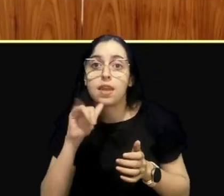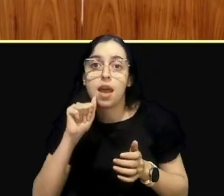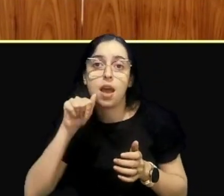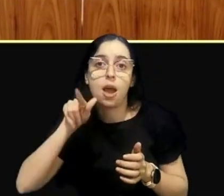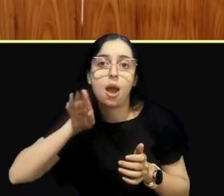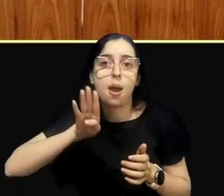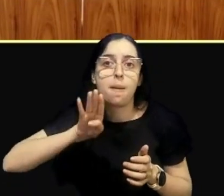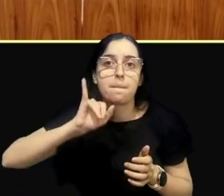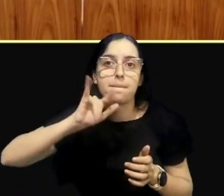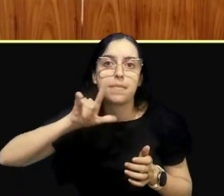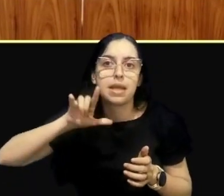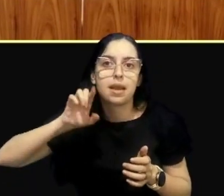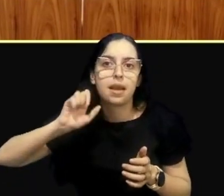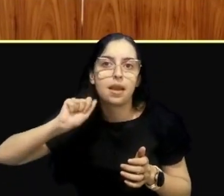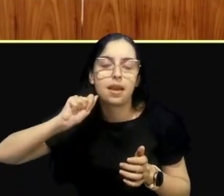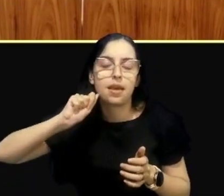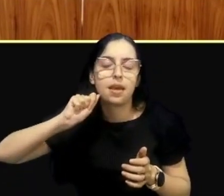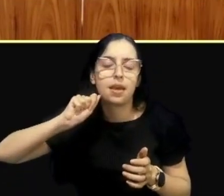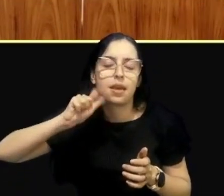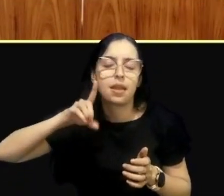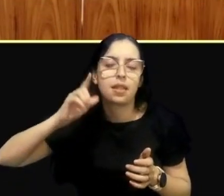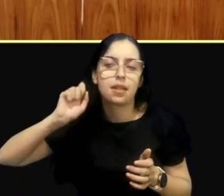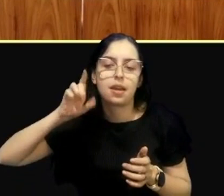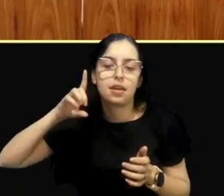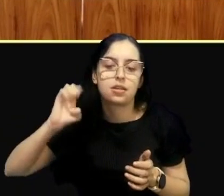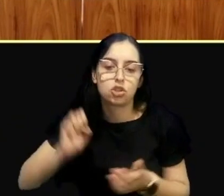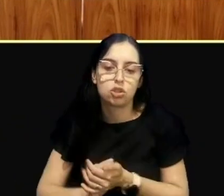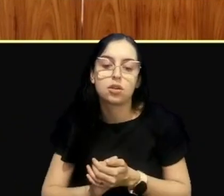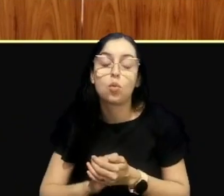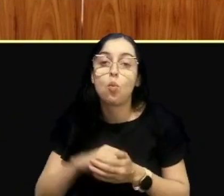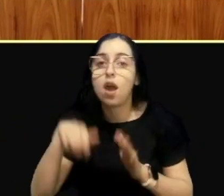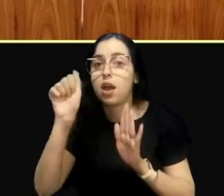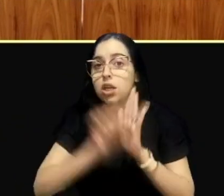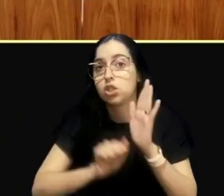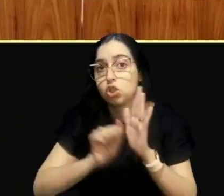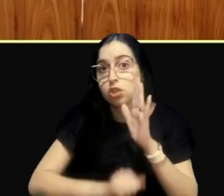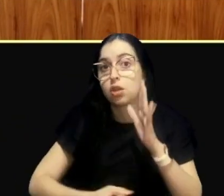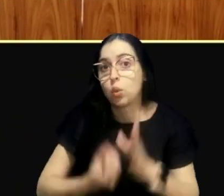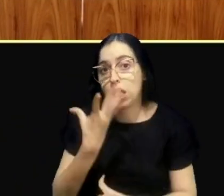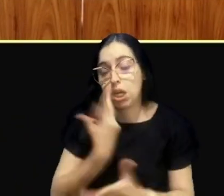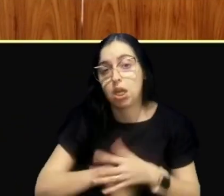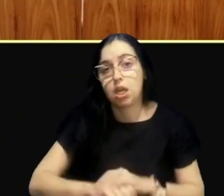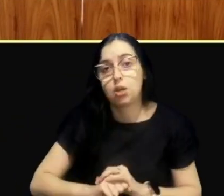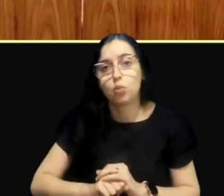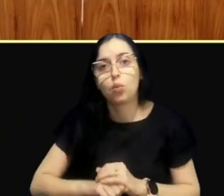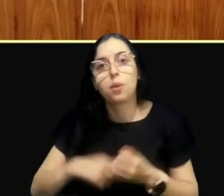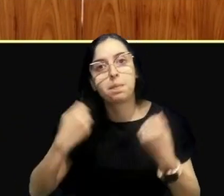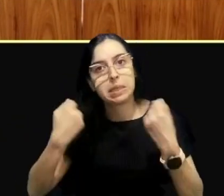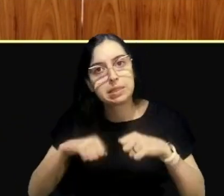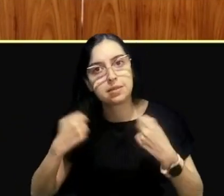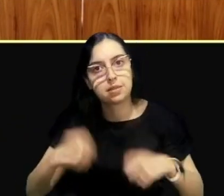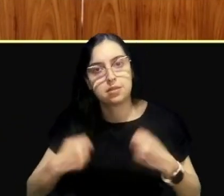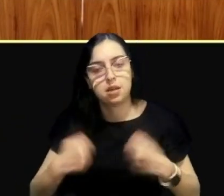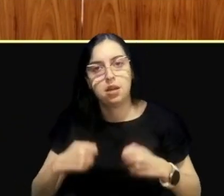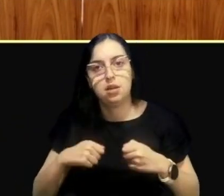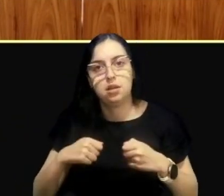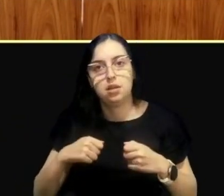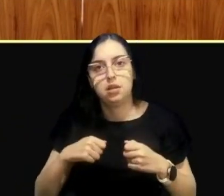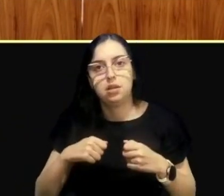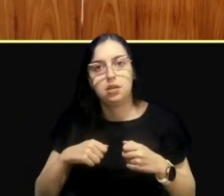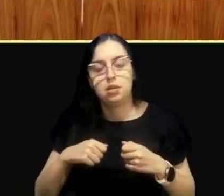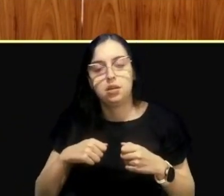o meu discurso agora, né, a gente está preparando um artigo a respeito disso, a necessidade da